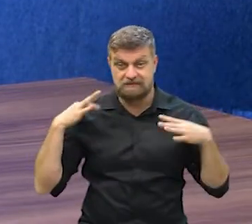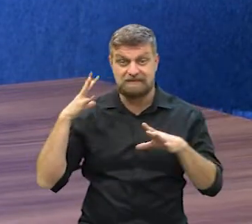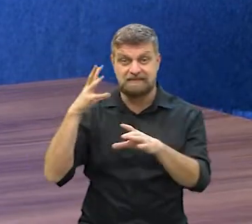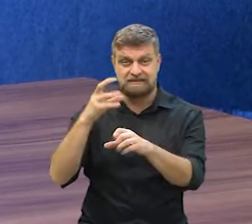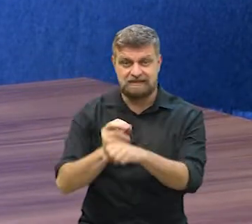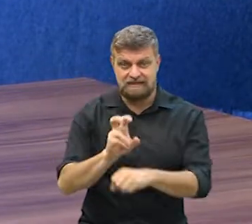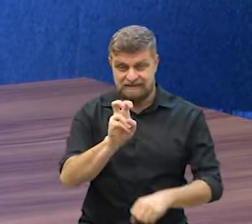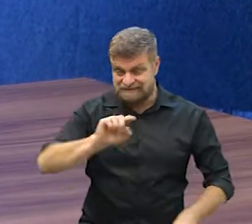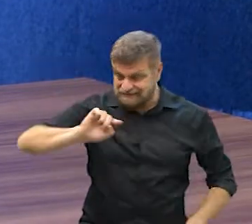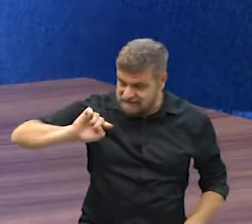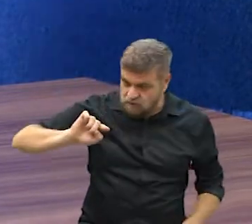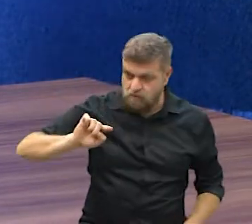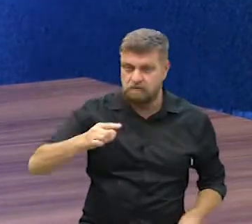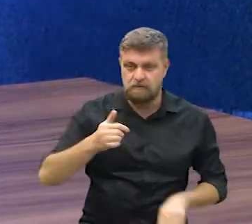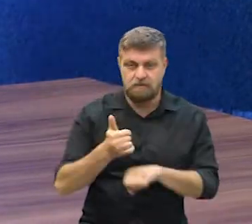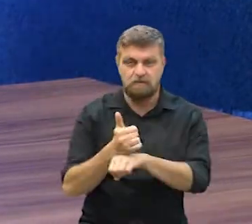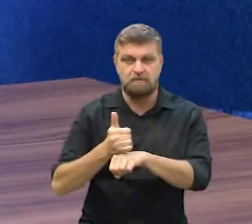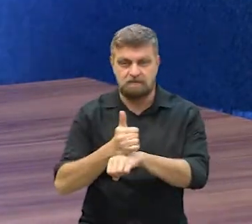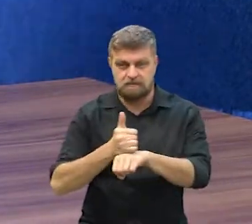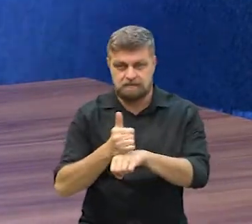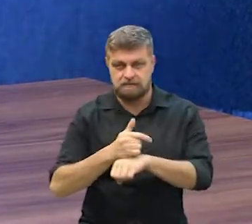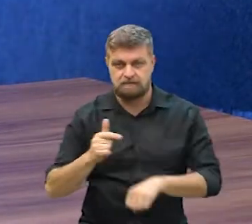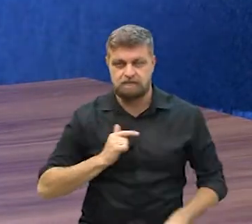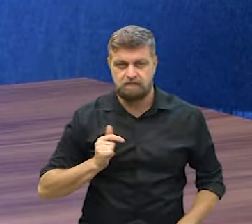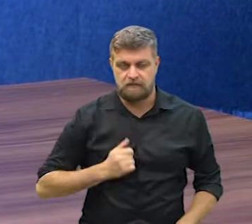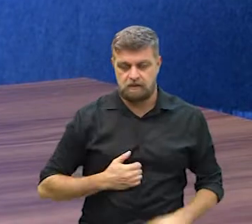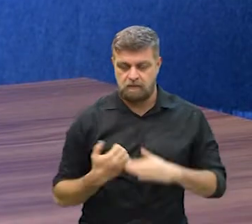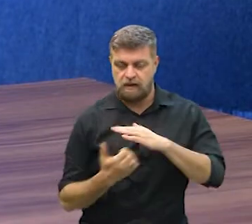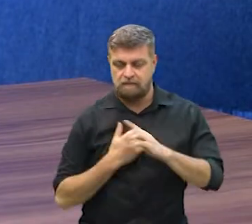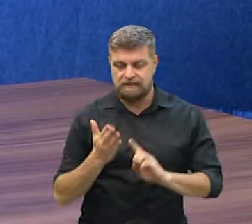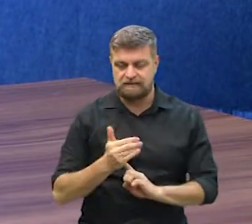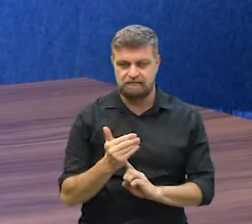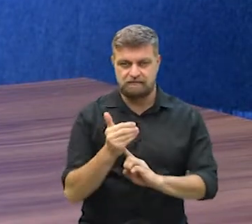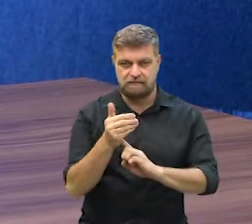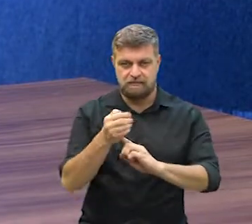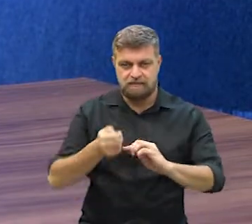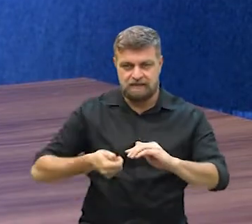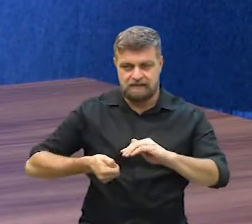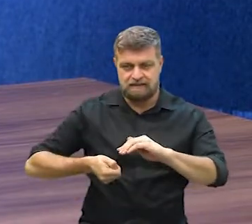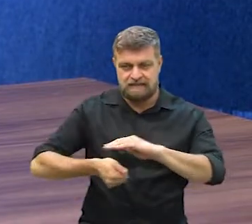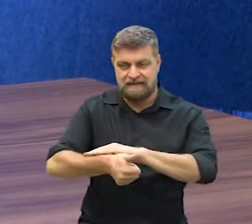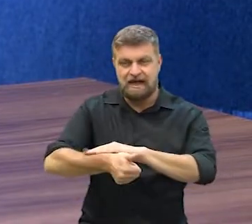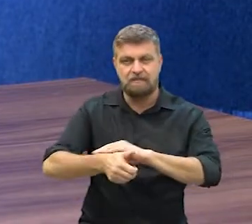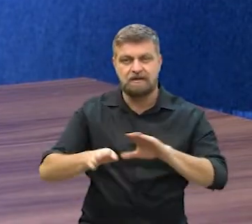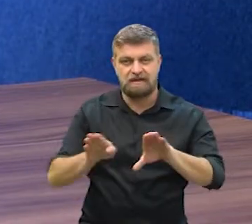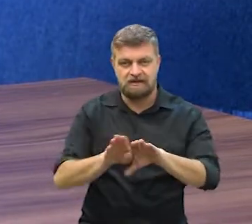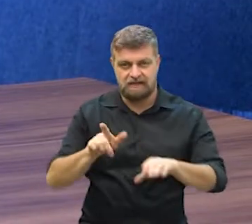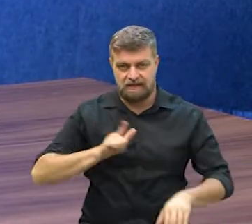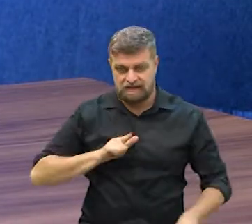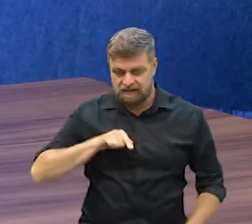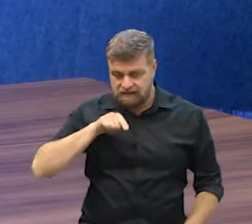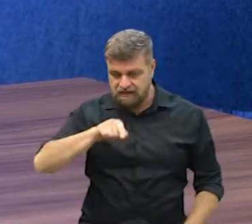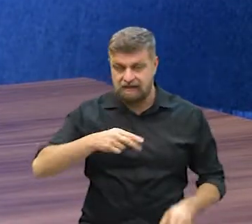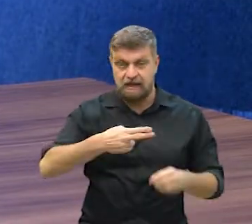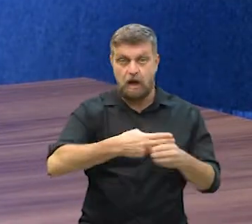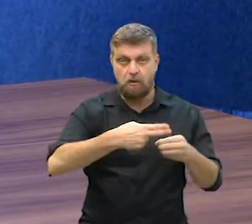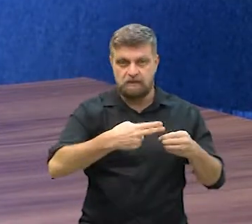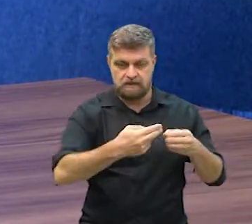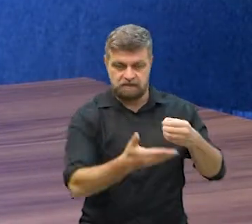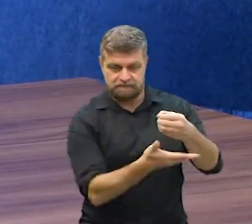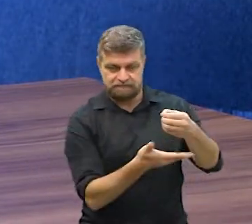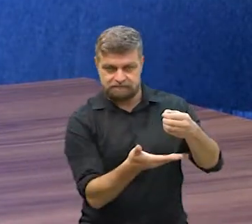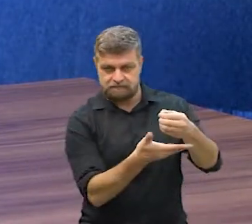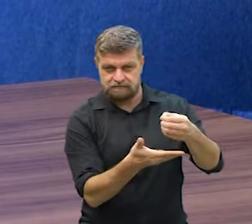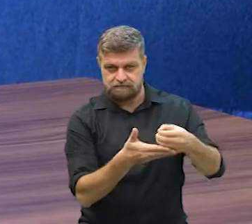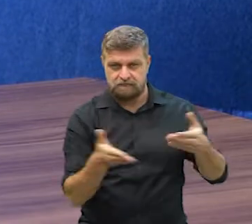mais de 5.000 contas abertas. Eu estou falando de uma startup que é uma empresa filha da Unicamp e que